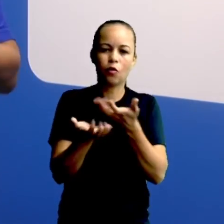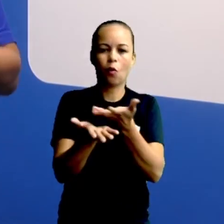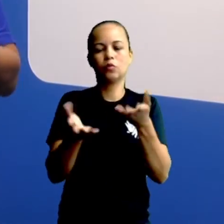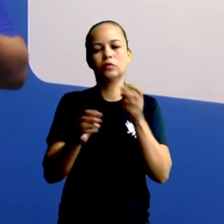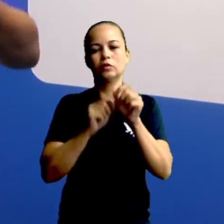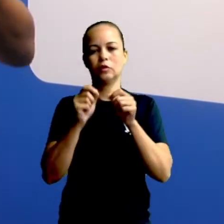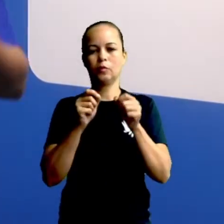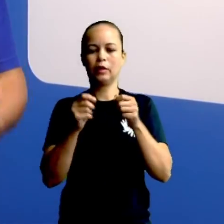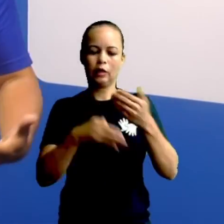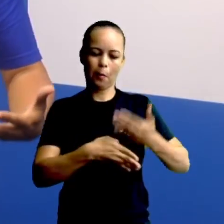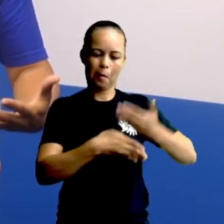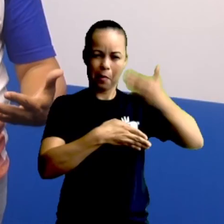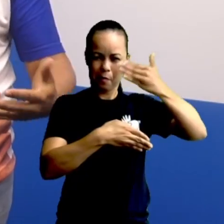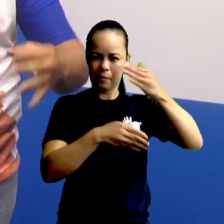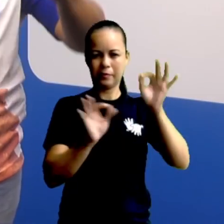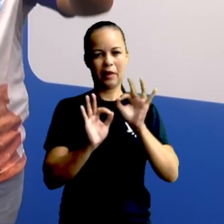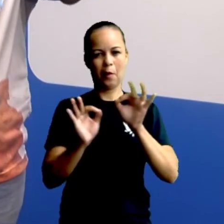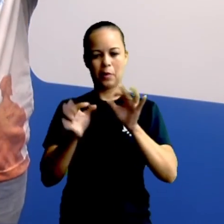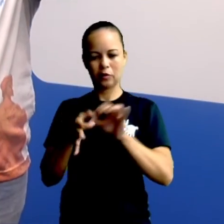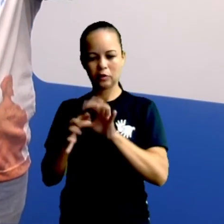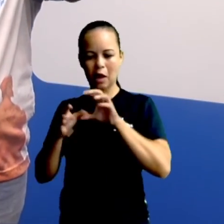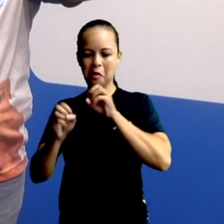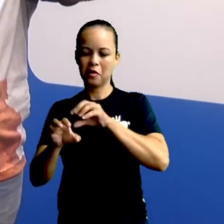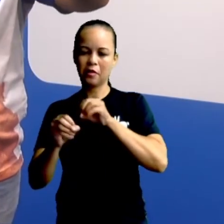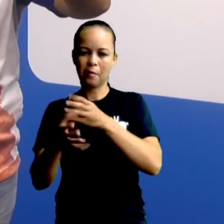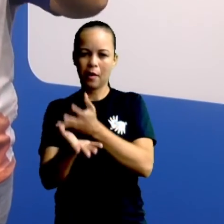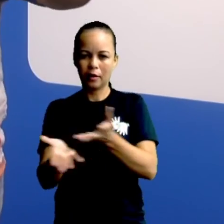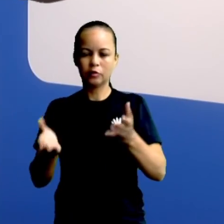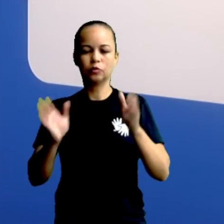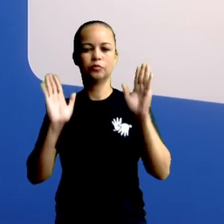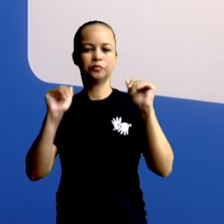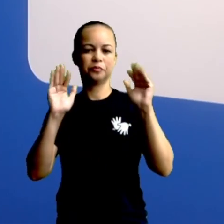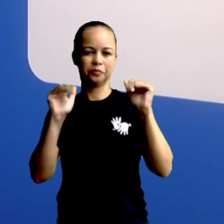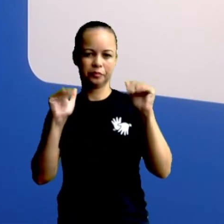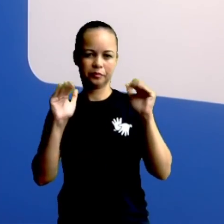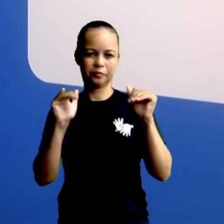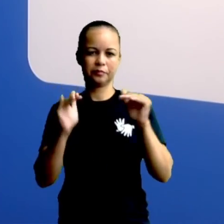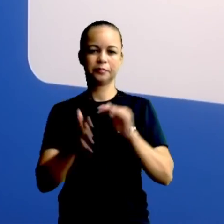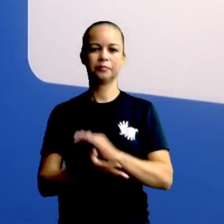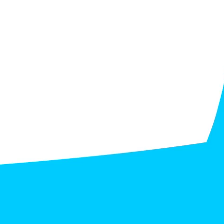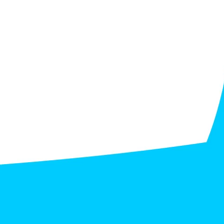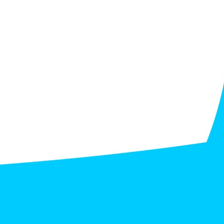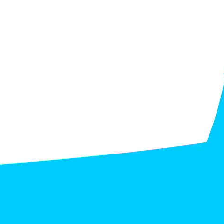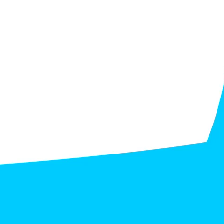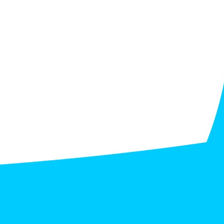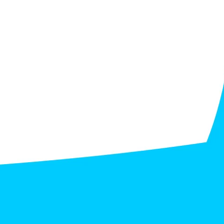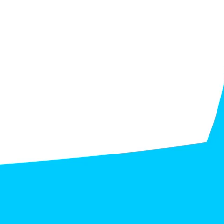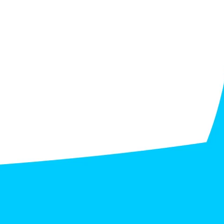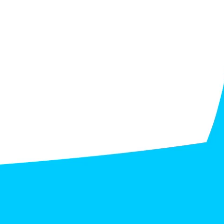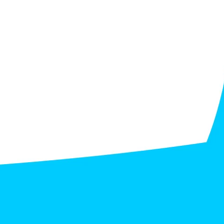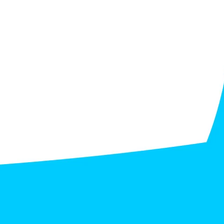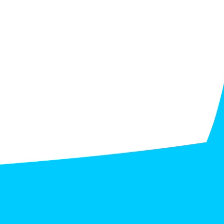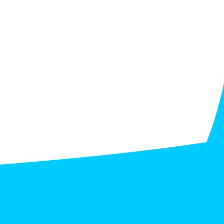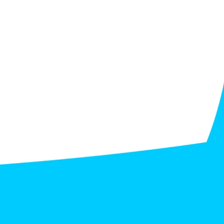para construir muros, mas sim para construir pontes. Tchau, tchau. Tchau, tchau. Até a próxima.